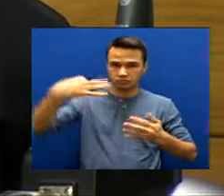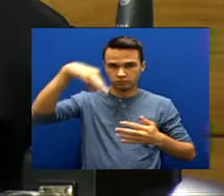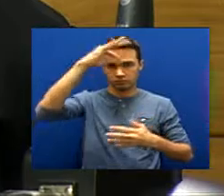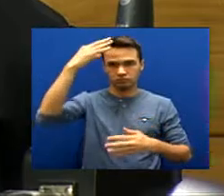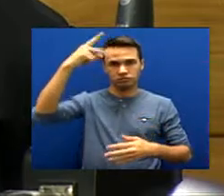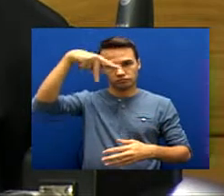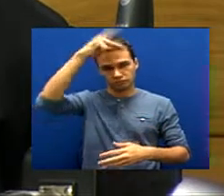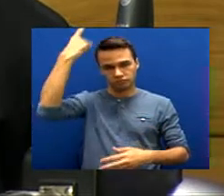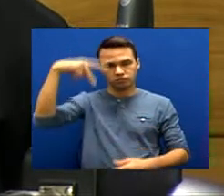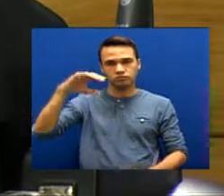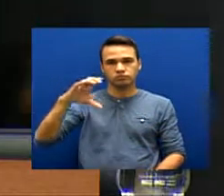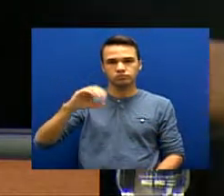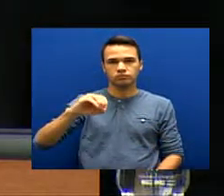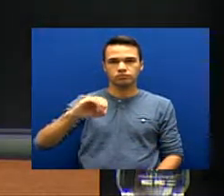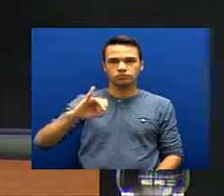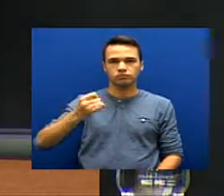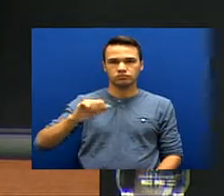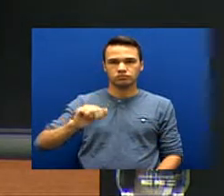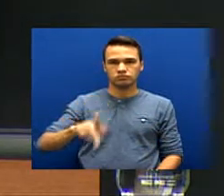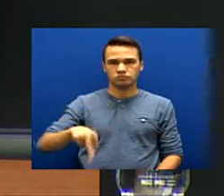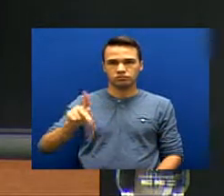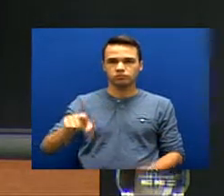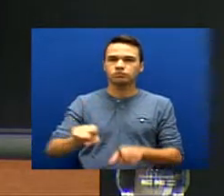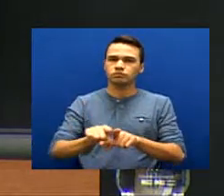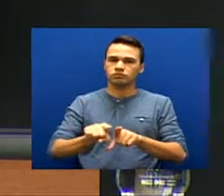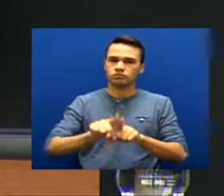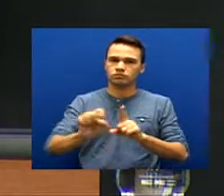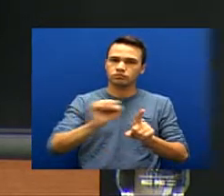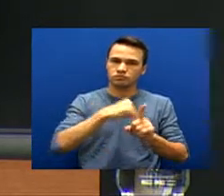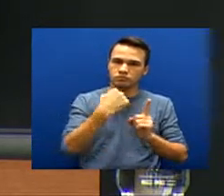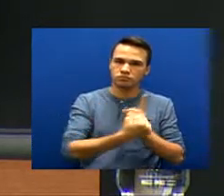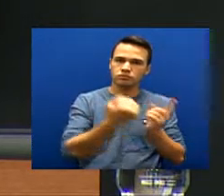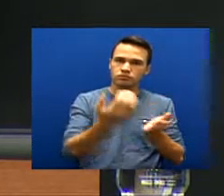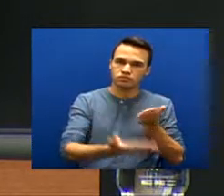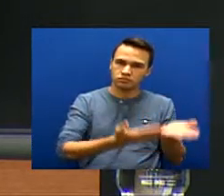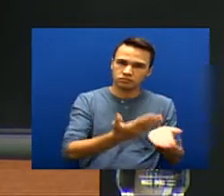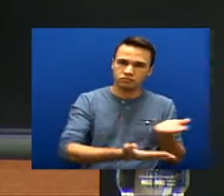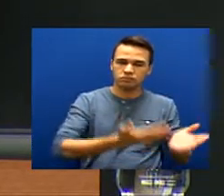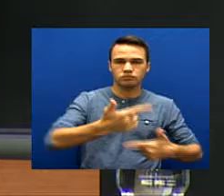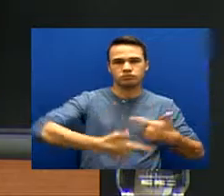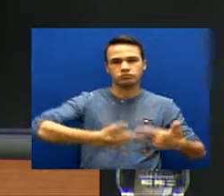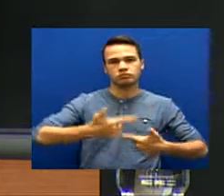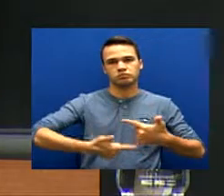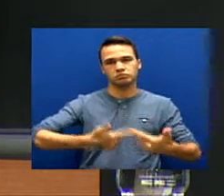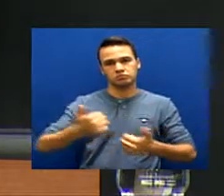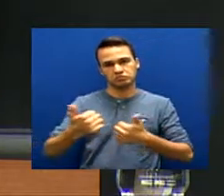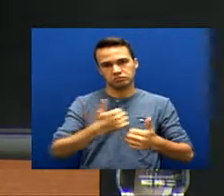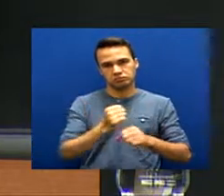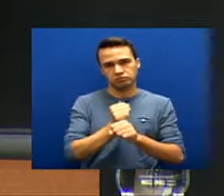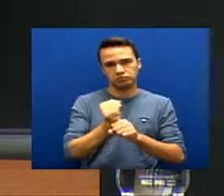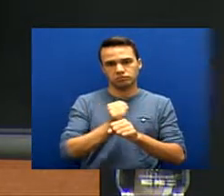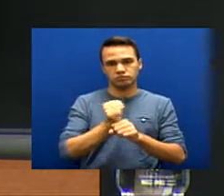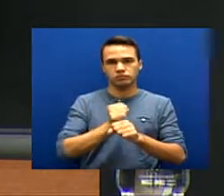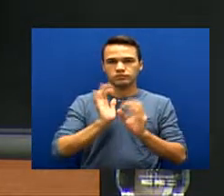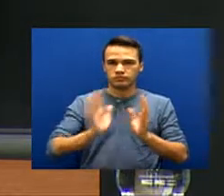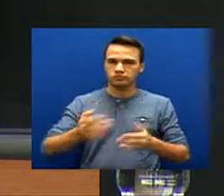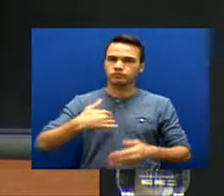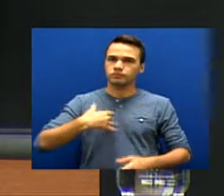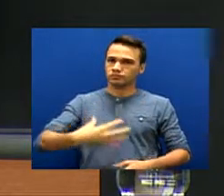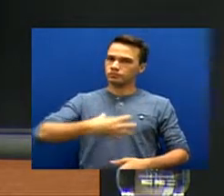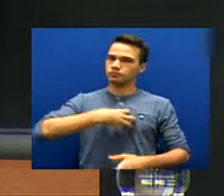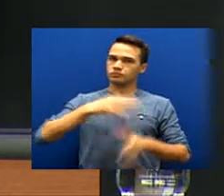bem, hoje está bem eclético aqui nossa mesa, né,